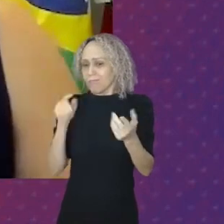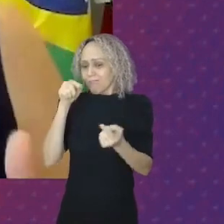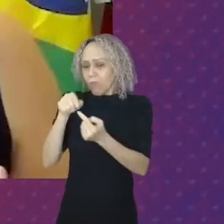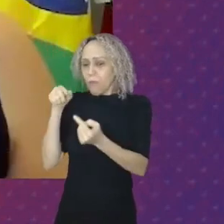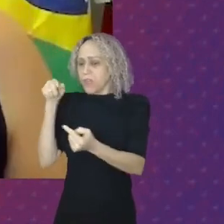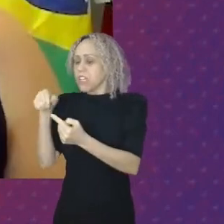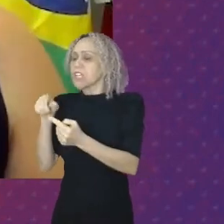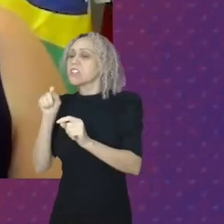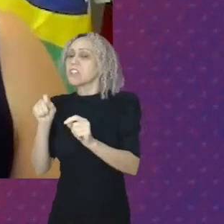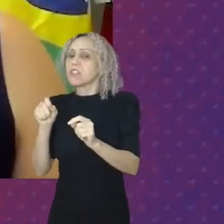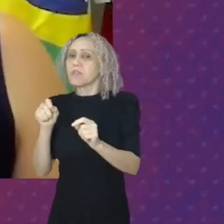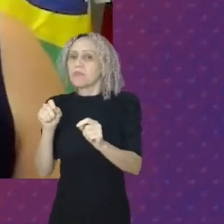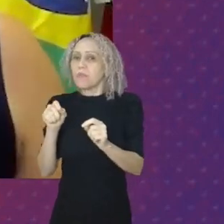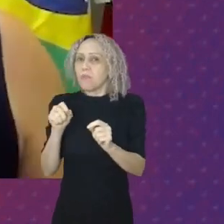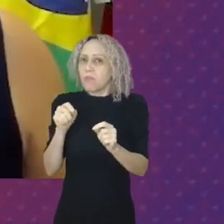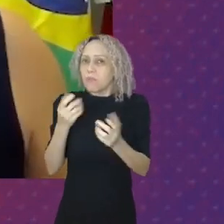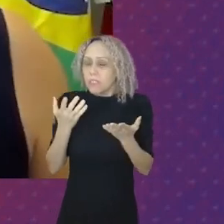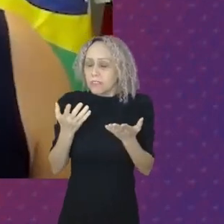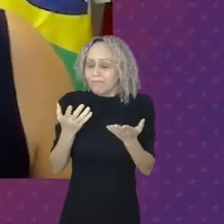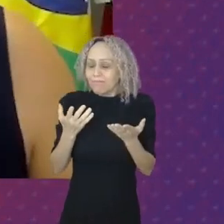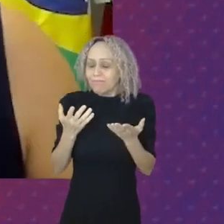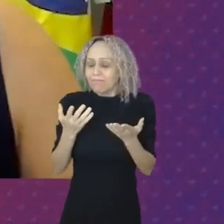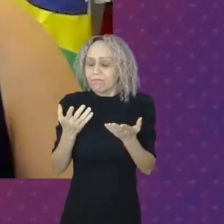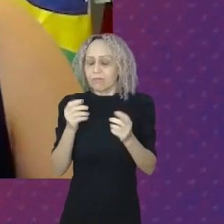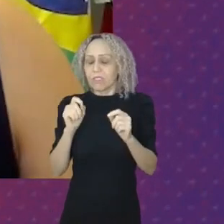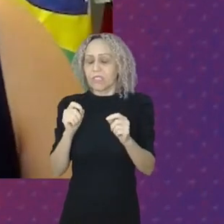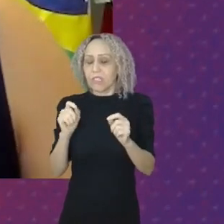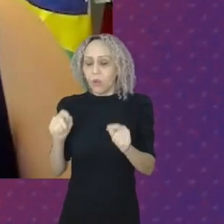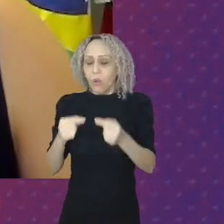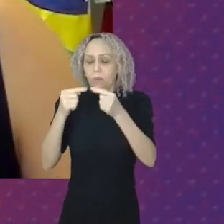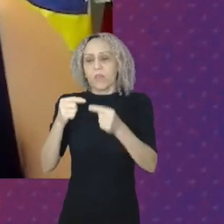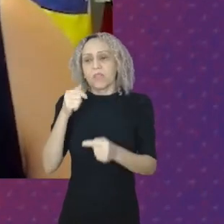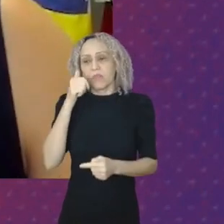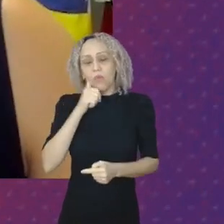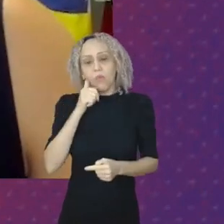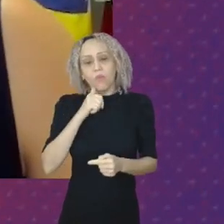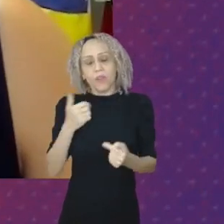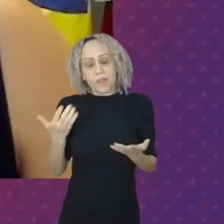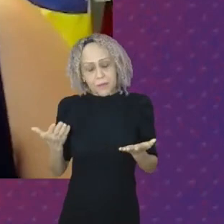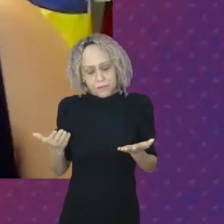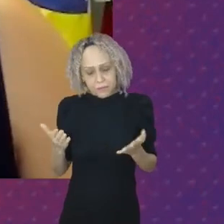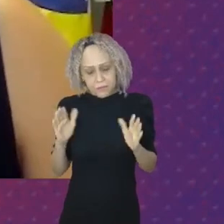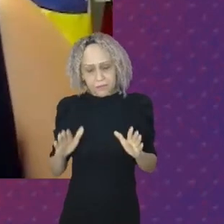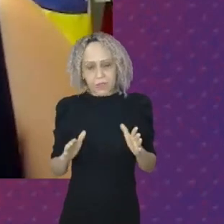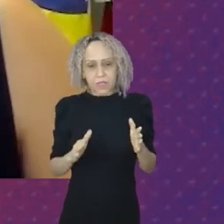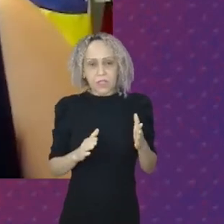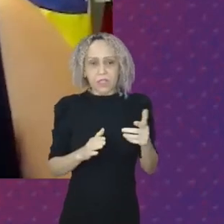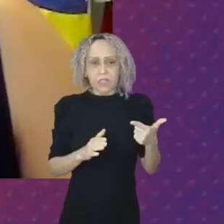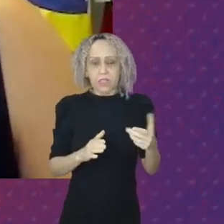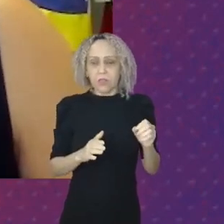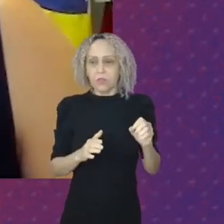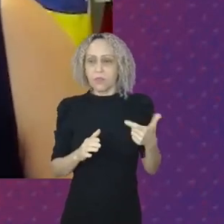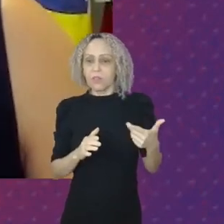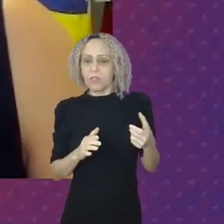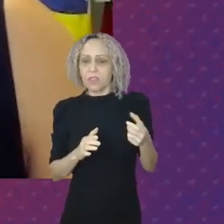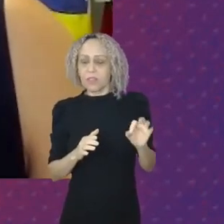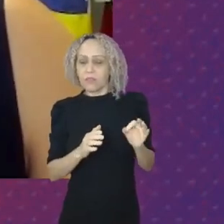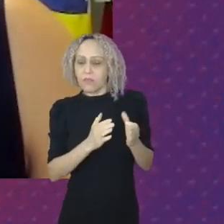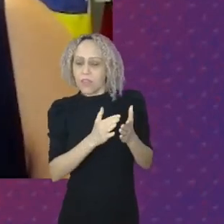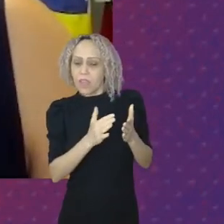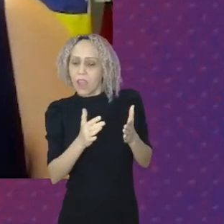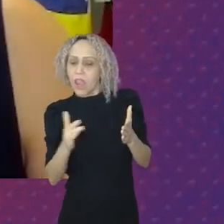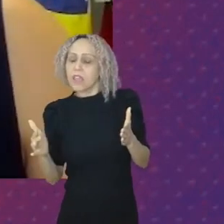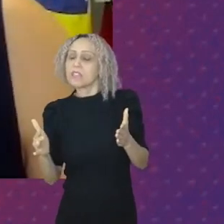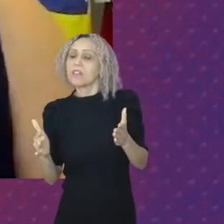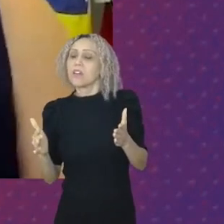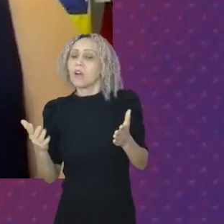porque, ocupando esse espaço neste momento, aí, desde 2020, as demandas que